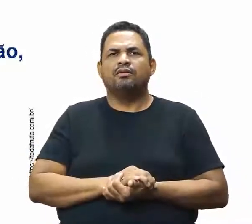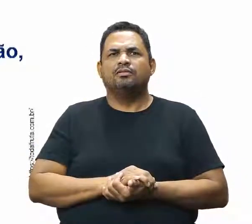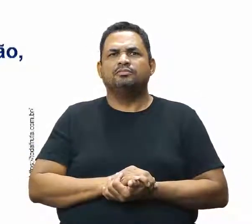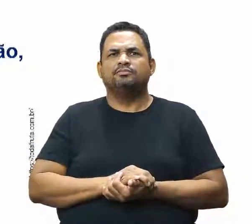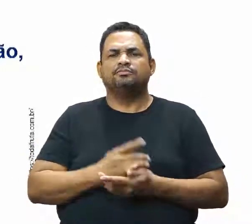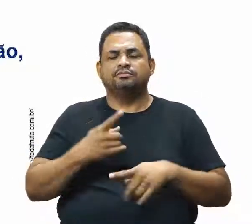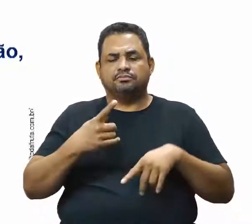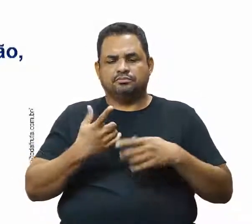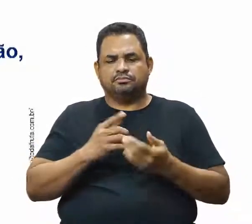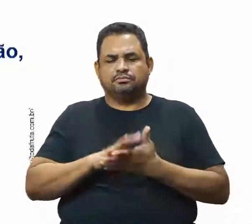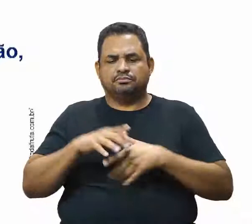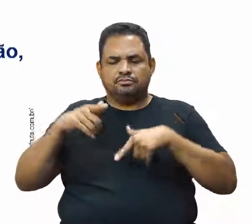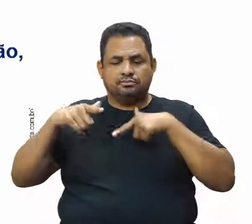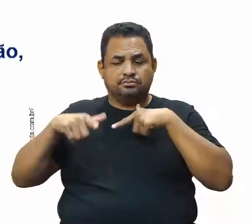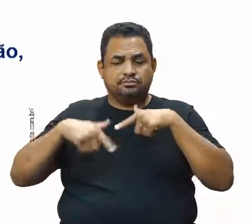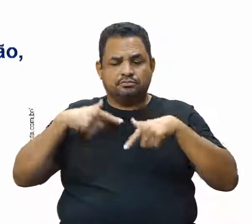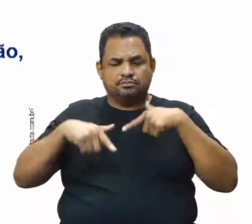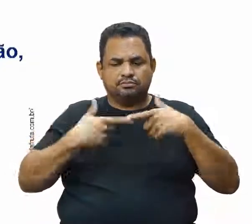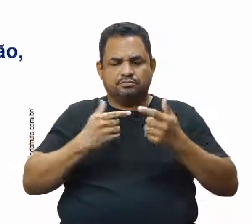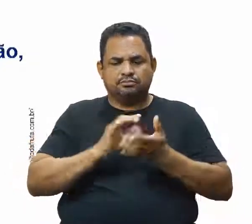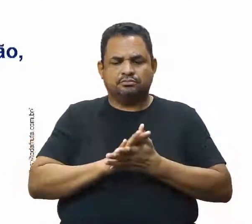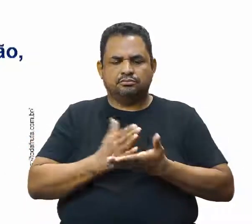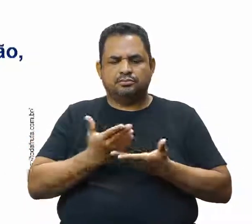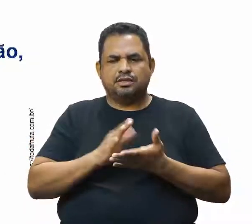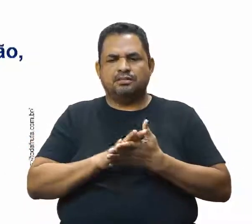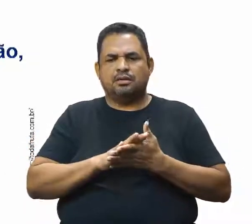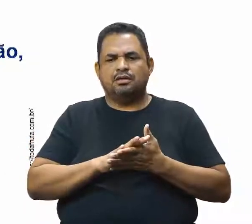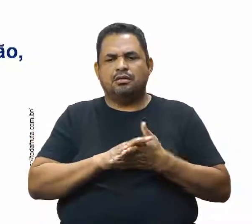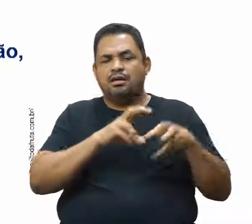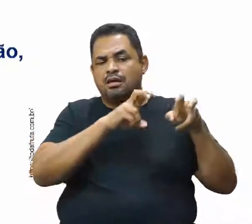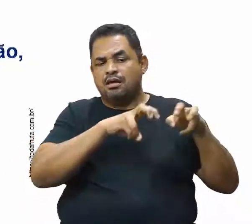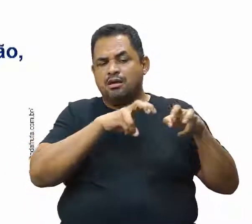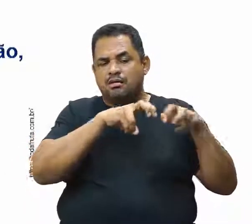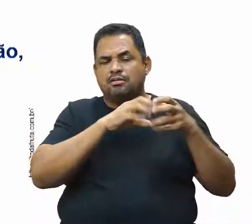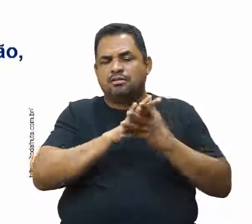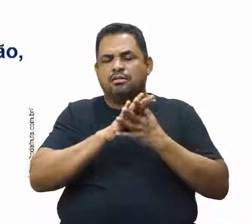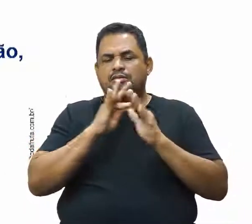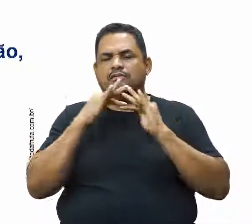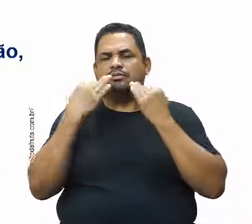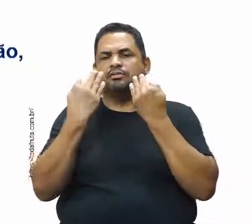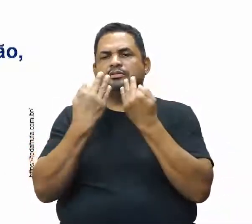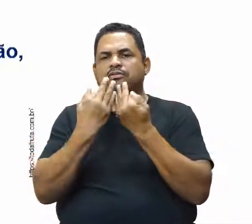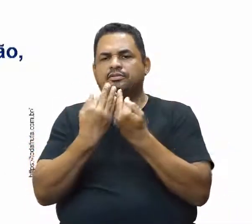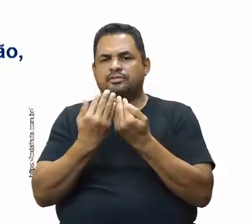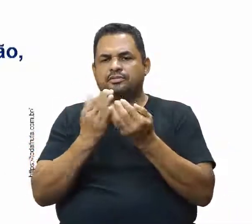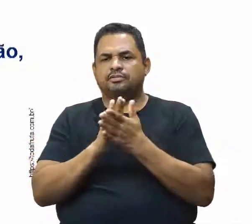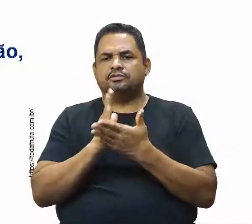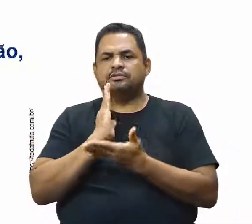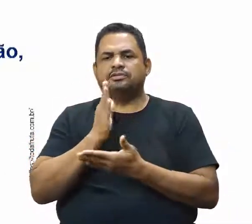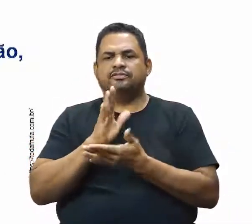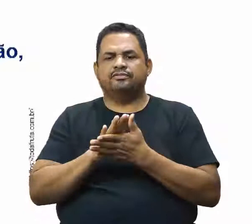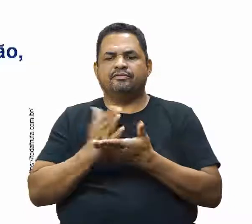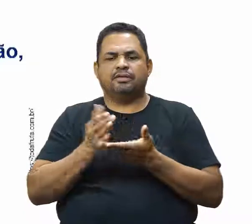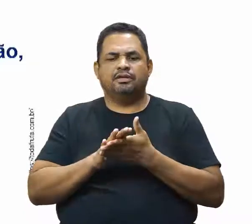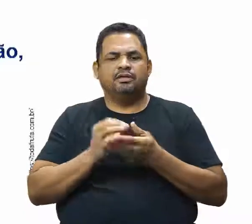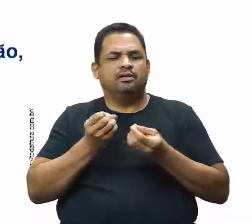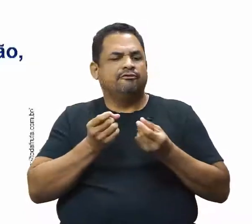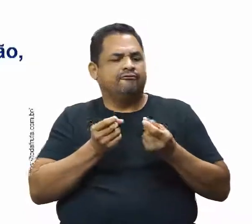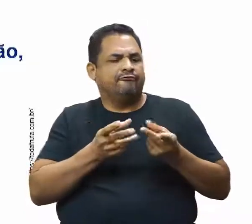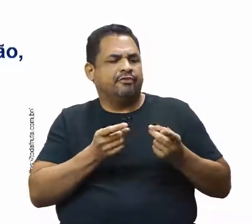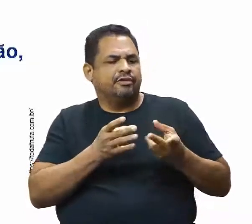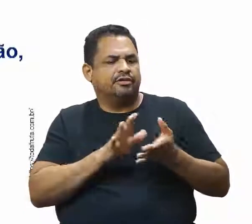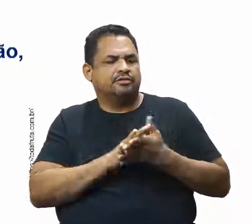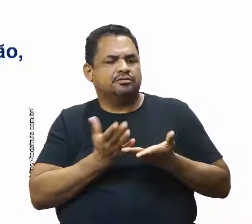dos produtores, né, da atividade agrícola familiar, que já faz a comercialização direto com grandes supermercados